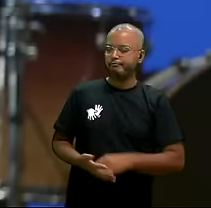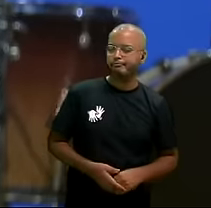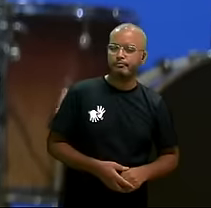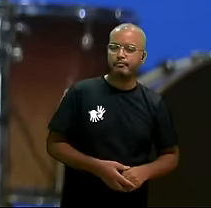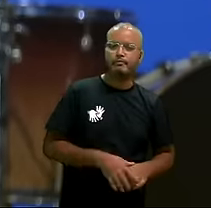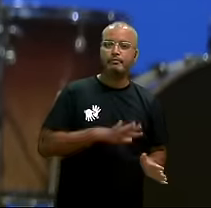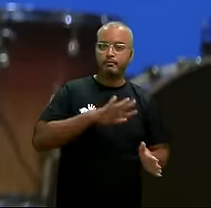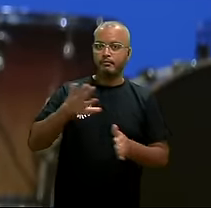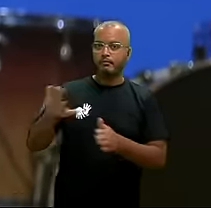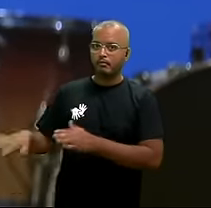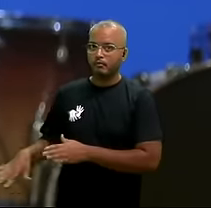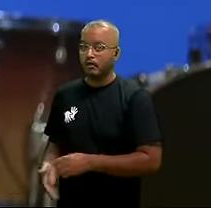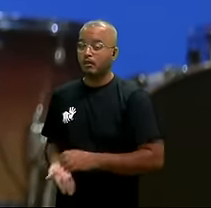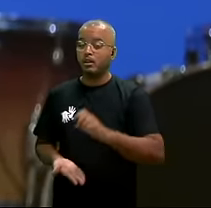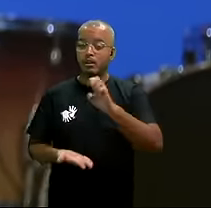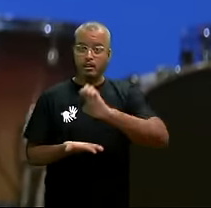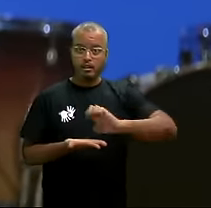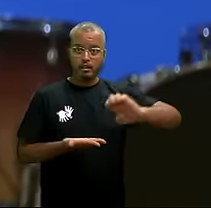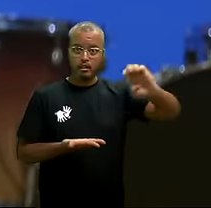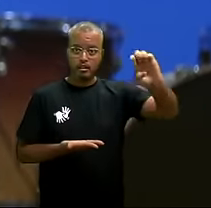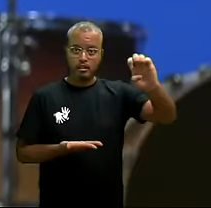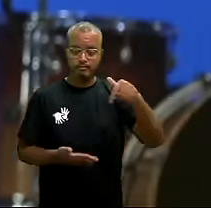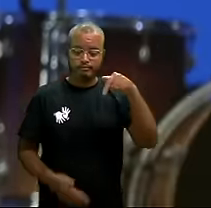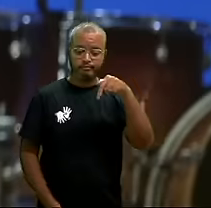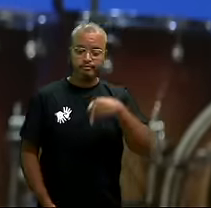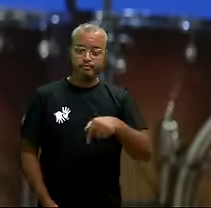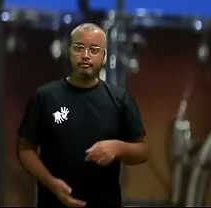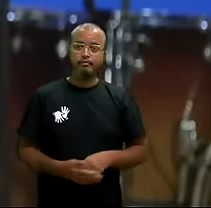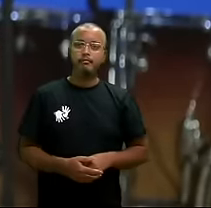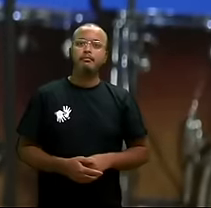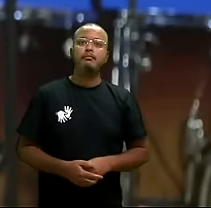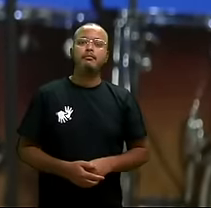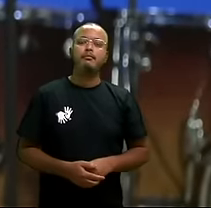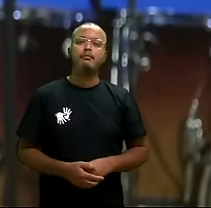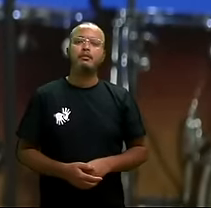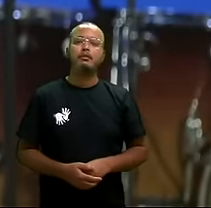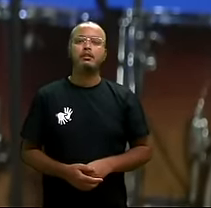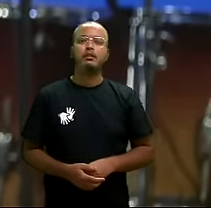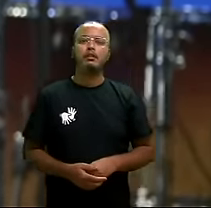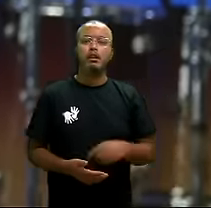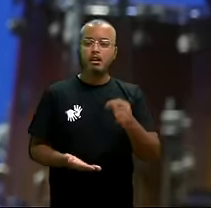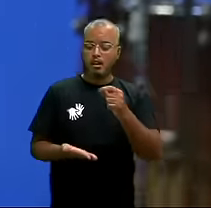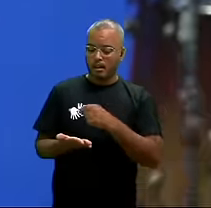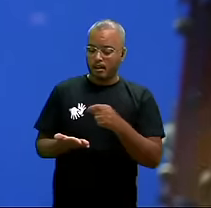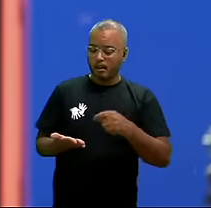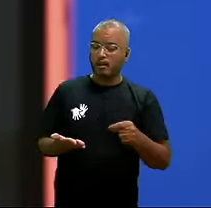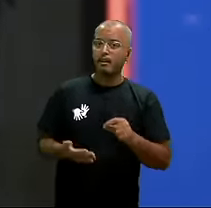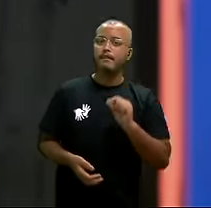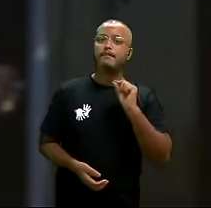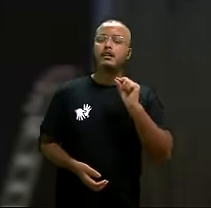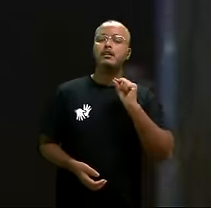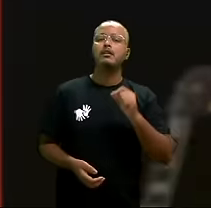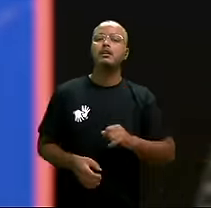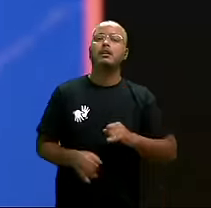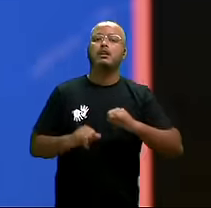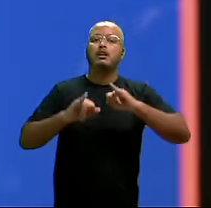aqui. Então ele recebe uma carta. E a carta dizia assim: Jezabel. E, irmão, pensa na mulher do cão, Jezabel. Quando